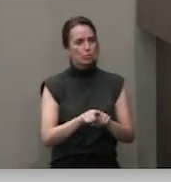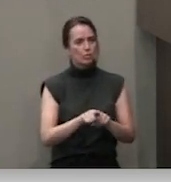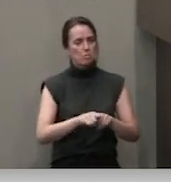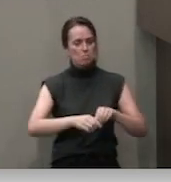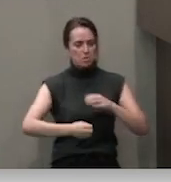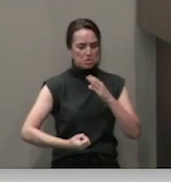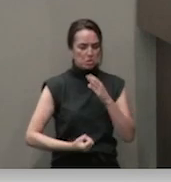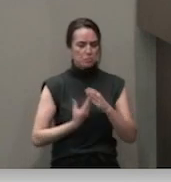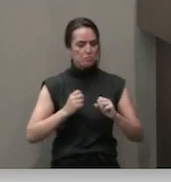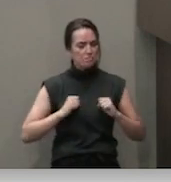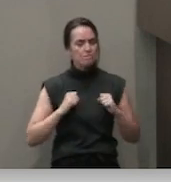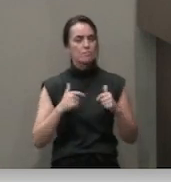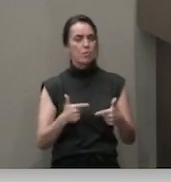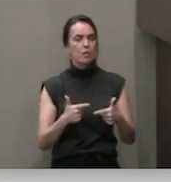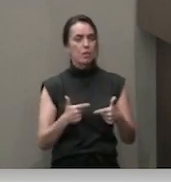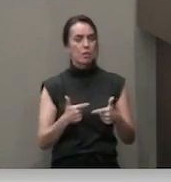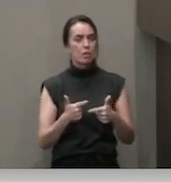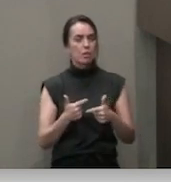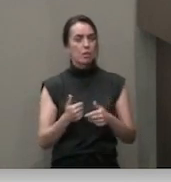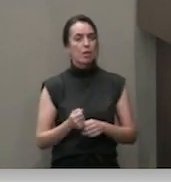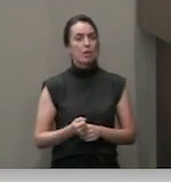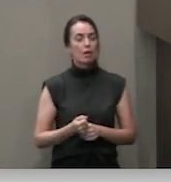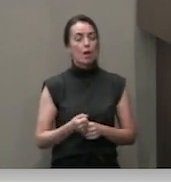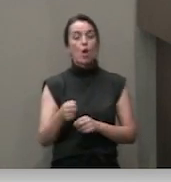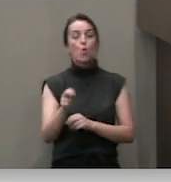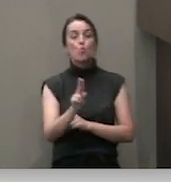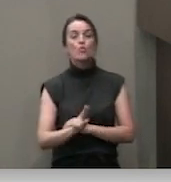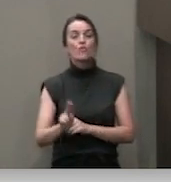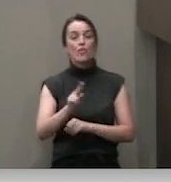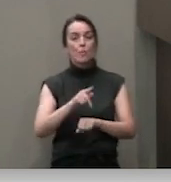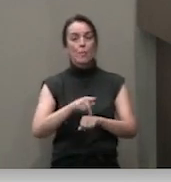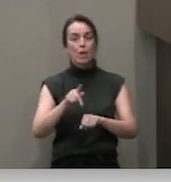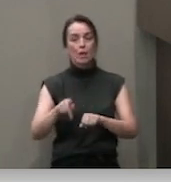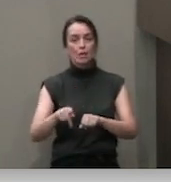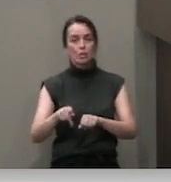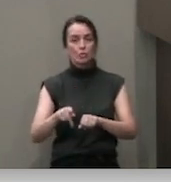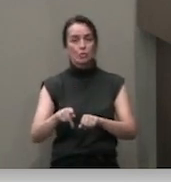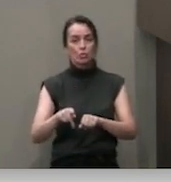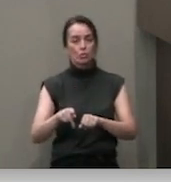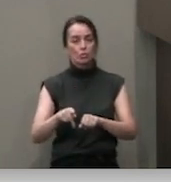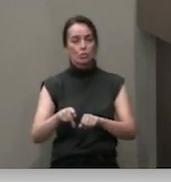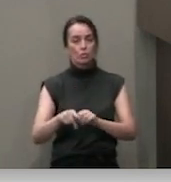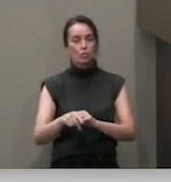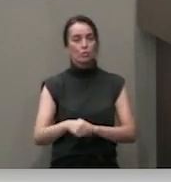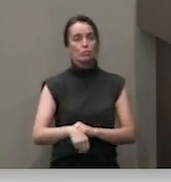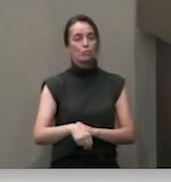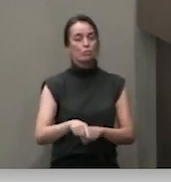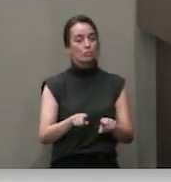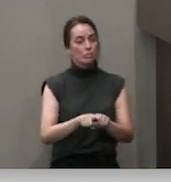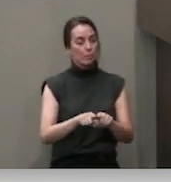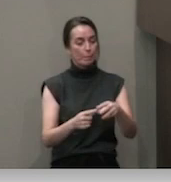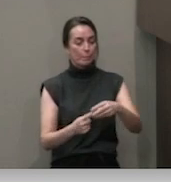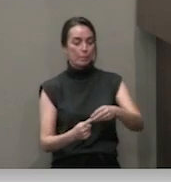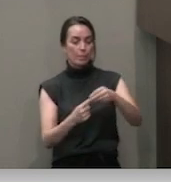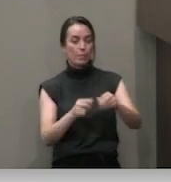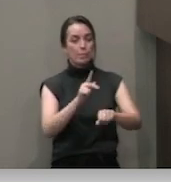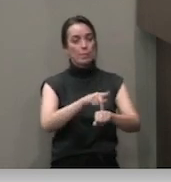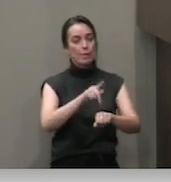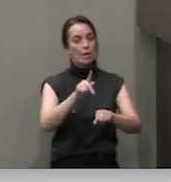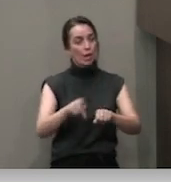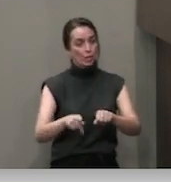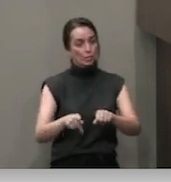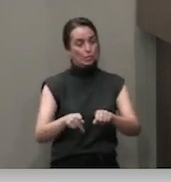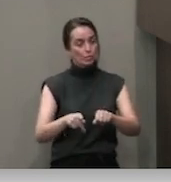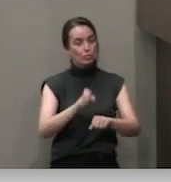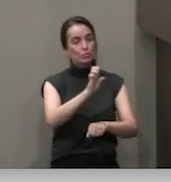colocar um nome da Universidade de paz fundo mas principalmente um nome de paz fundo do estado e do